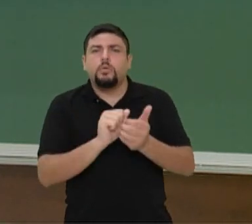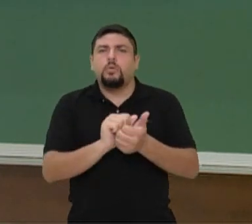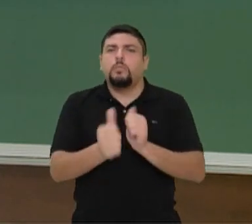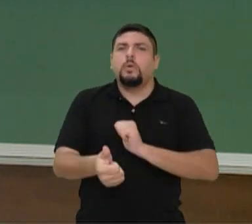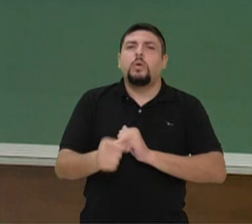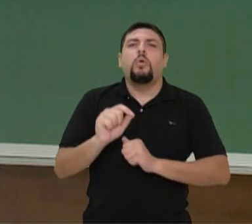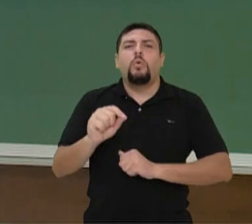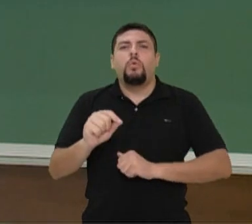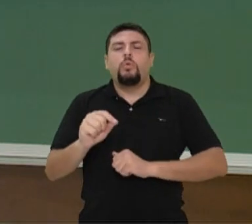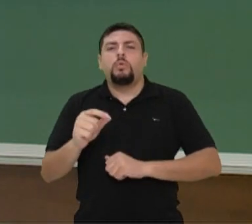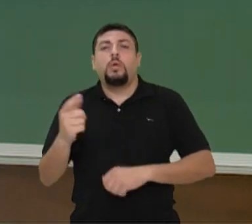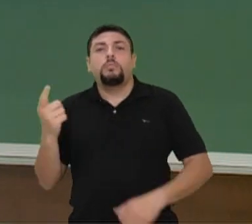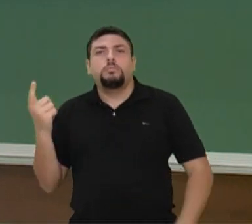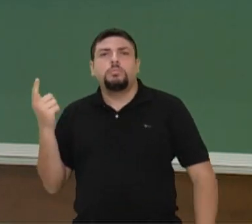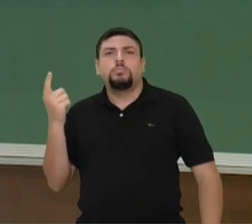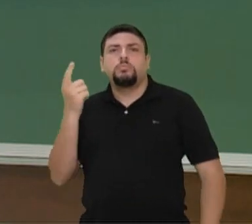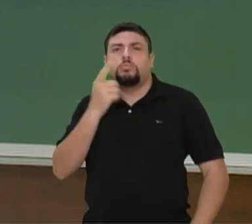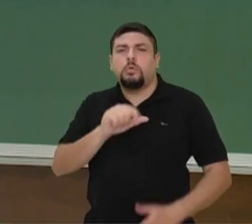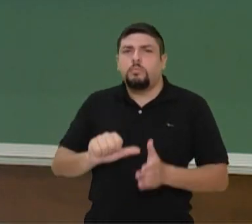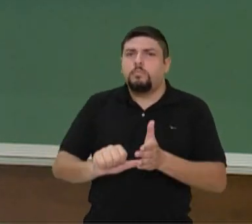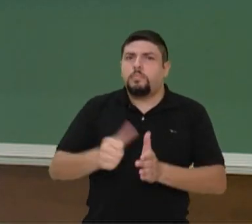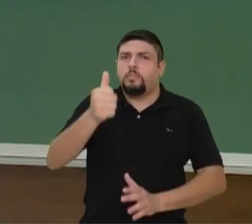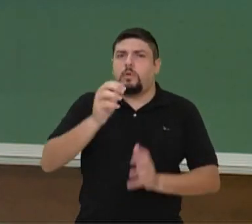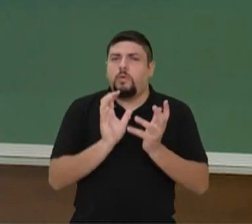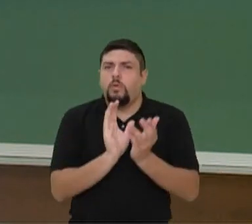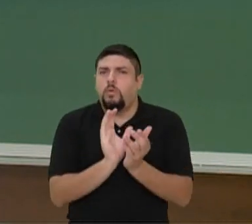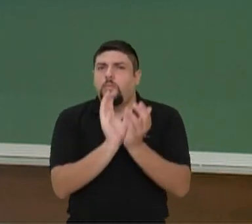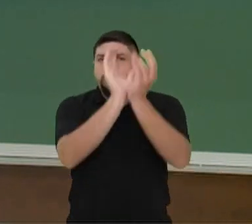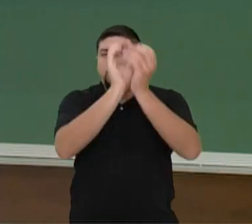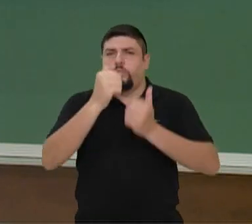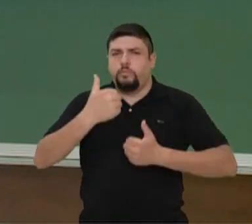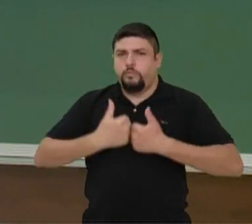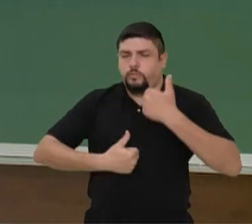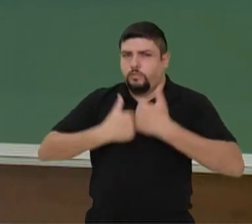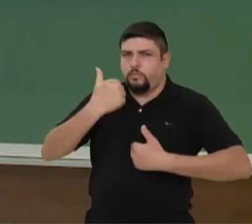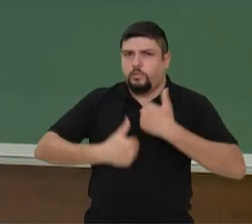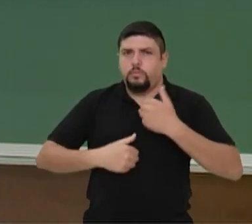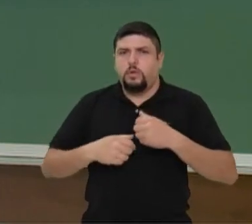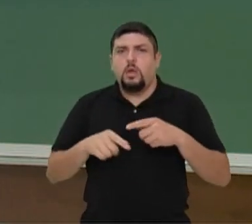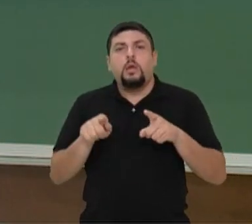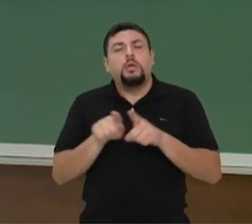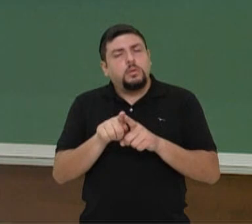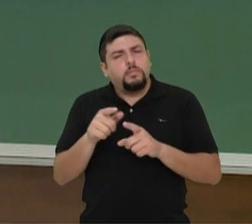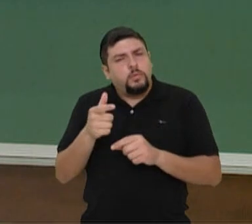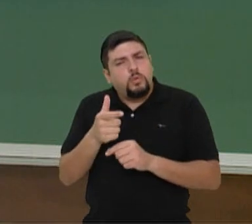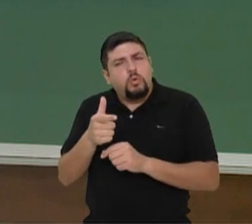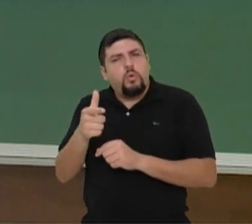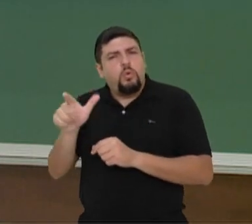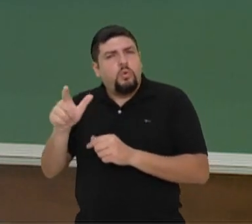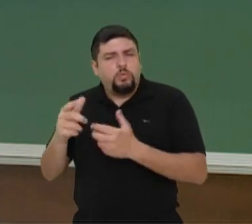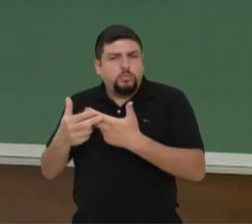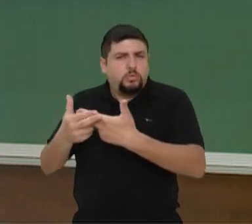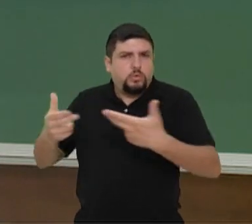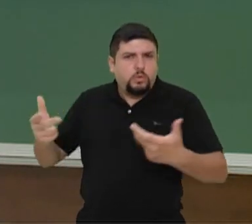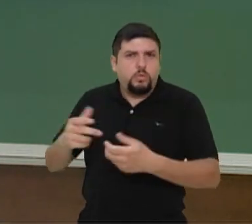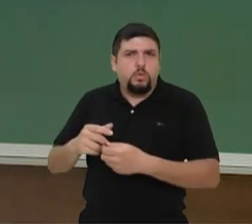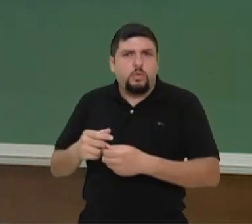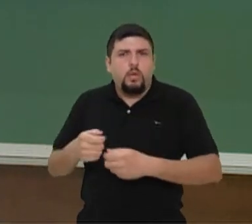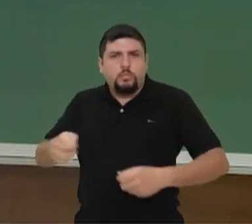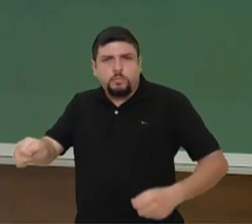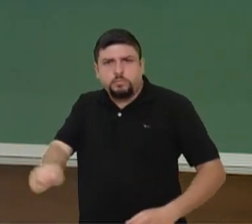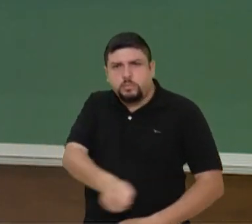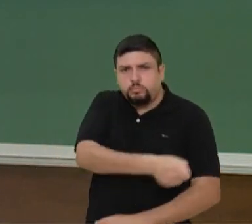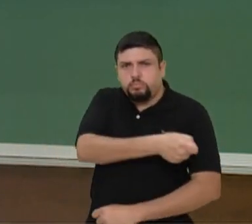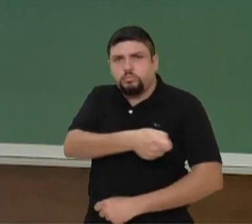primeira Copa do Mundo. O professor vai lembrar alguns outros eventos culturais e também esportivos, no caso do tênis, com a Maria Esther